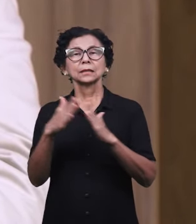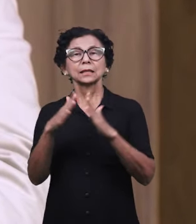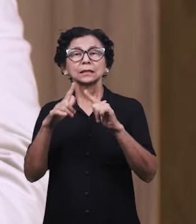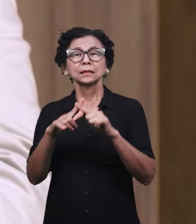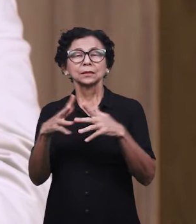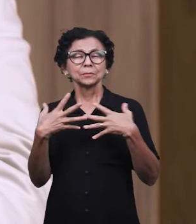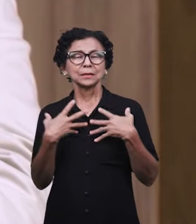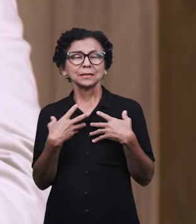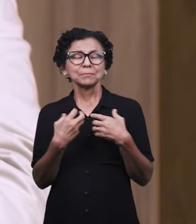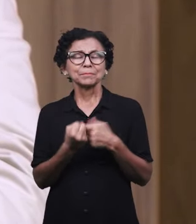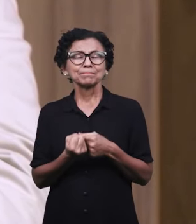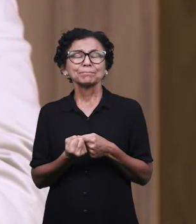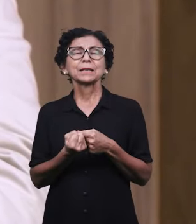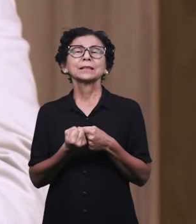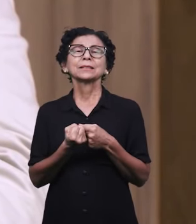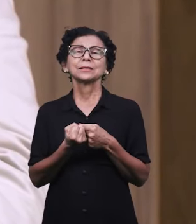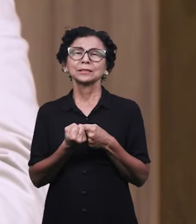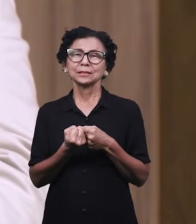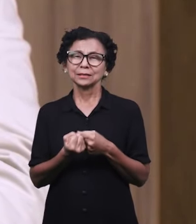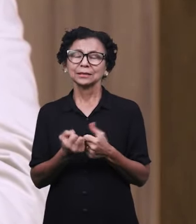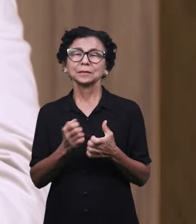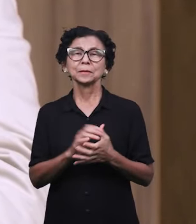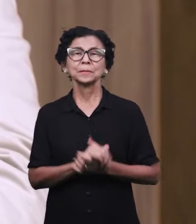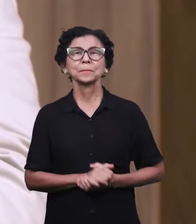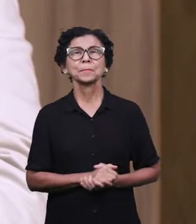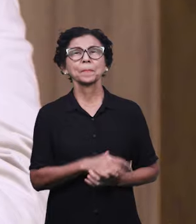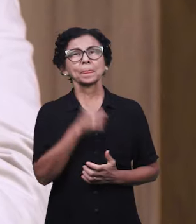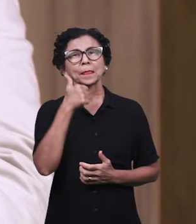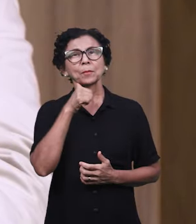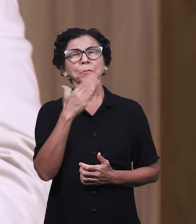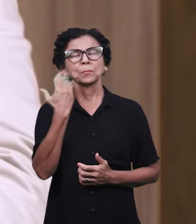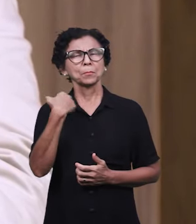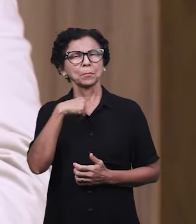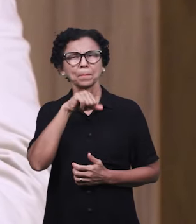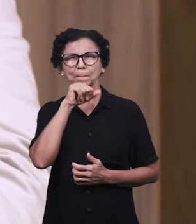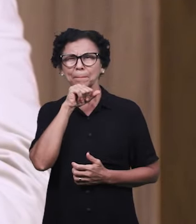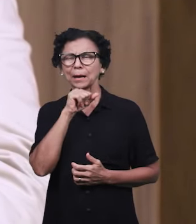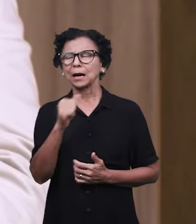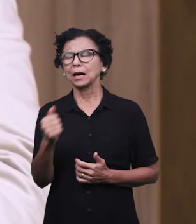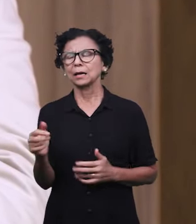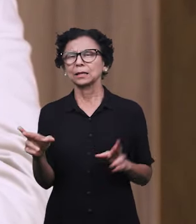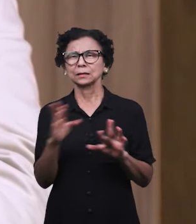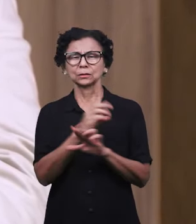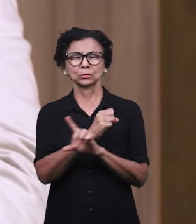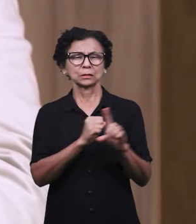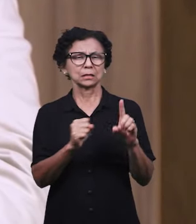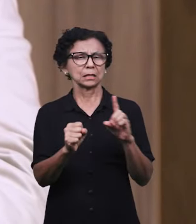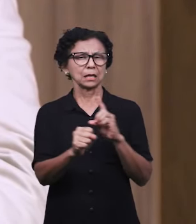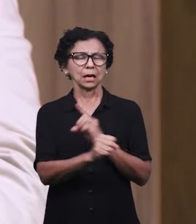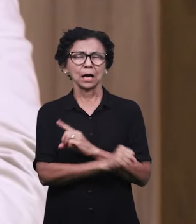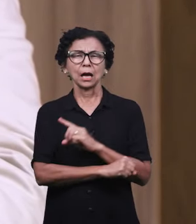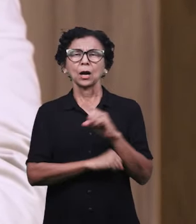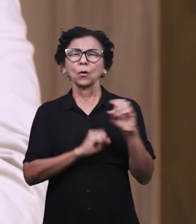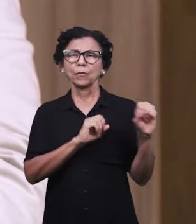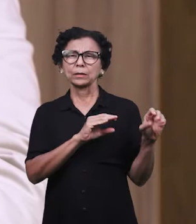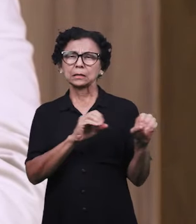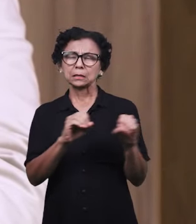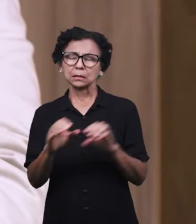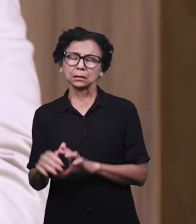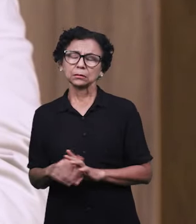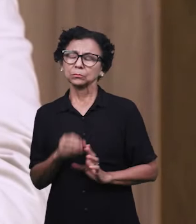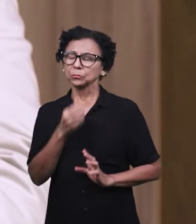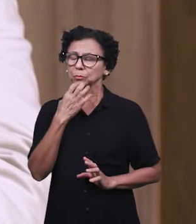são formidáveis no que diz respeito à parte social, nos criaram muito bem, mas eles não tinham essa relação espiritual, né? E